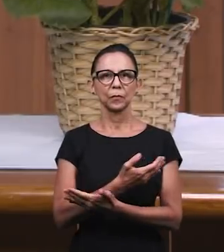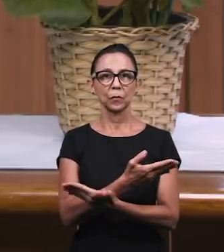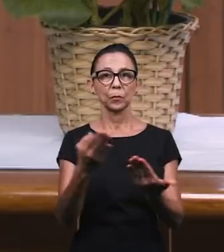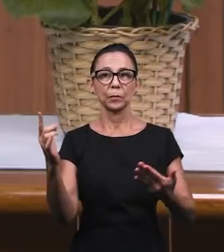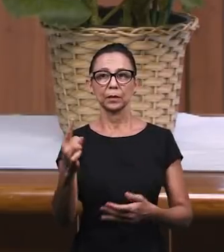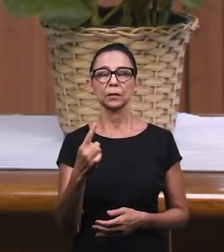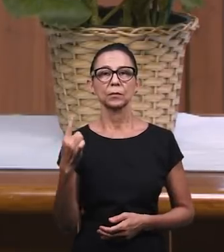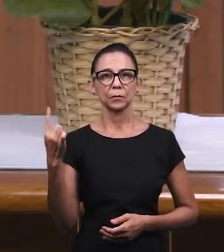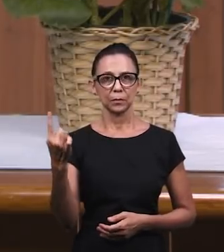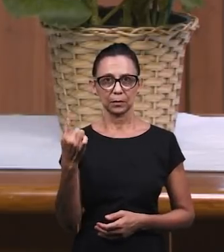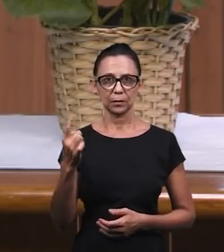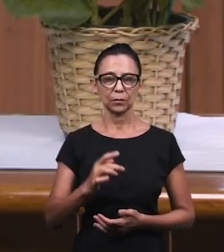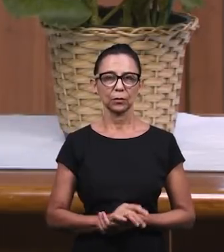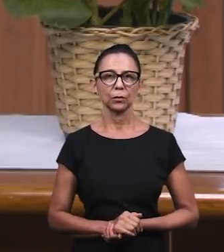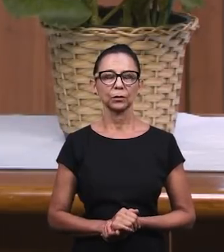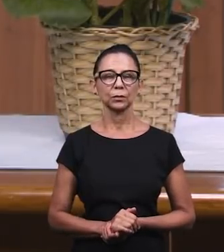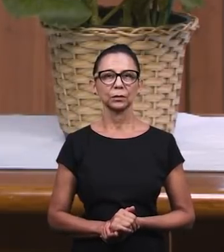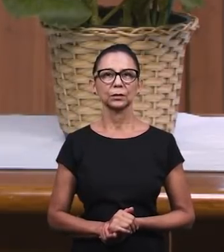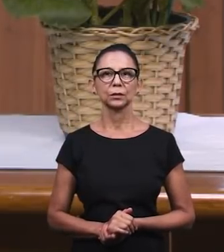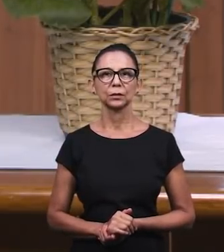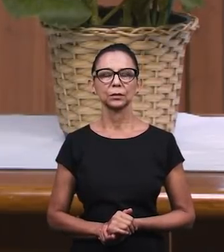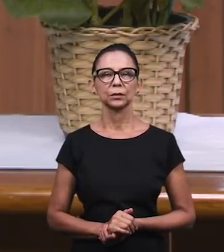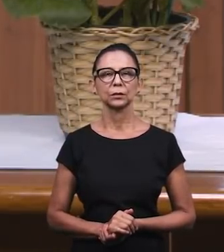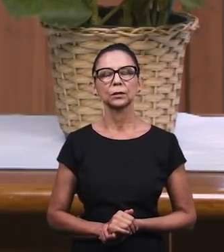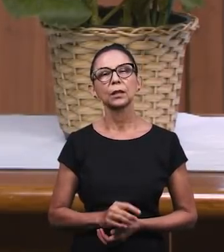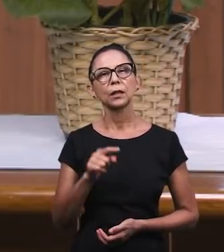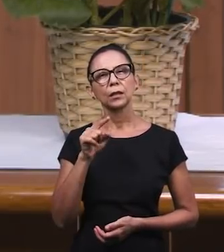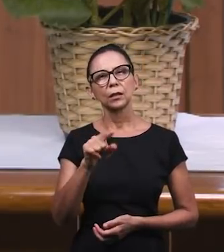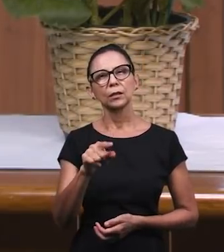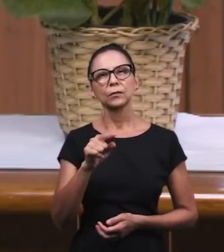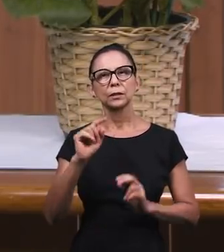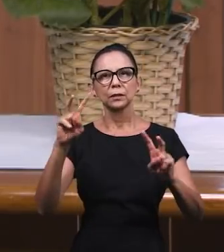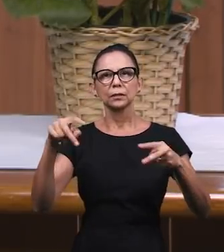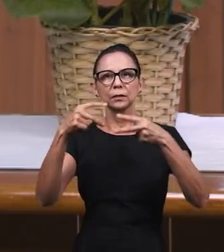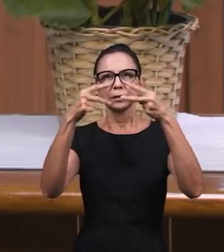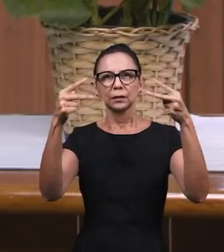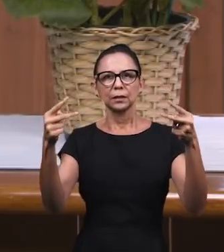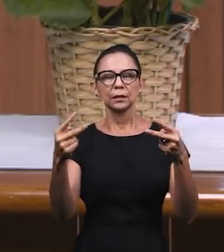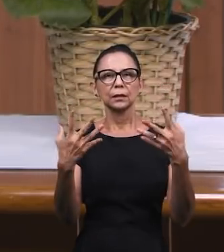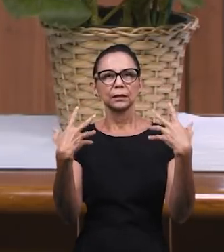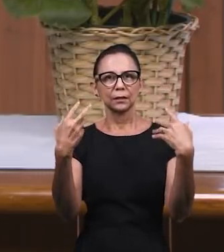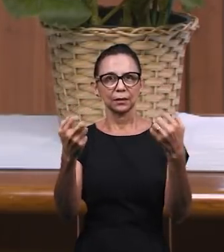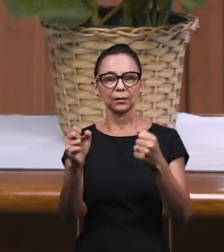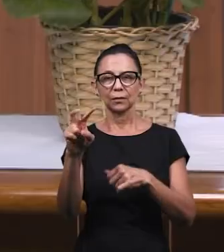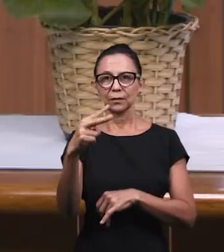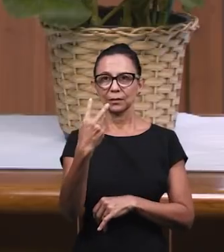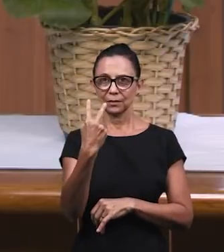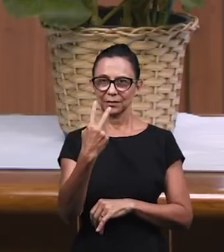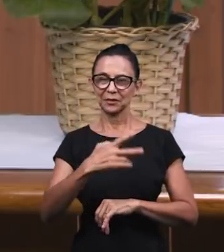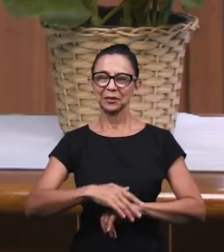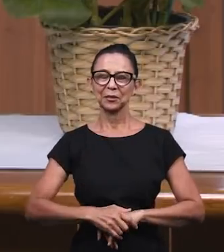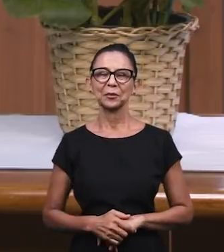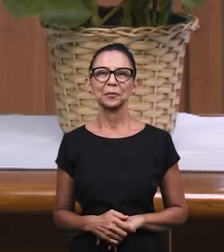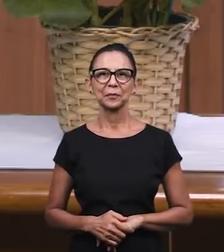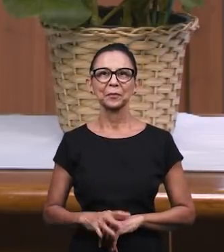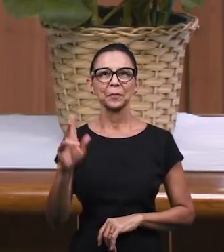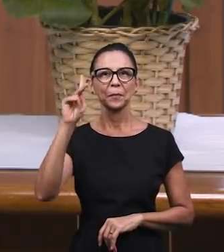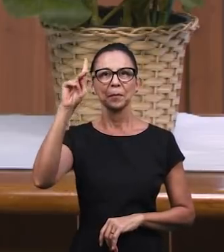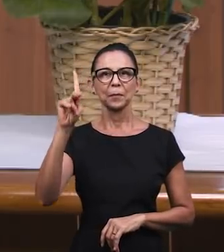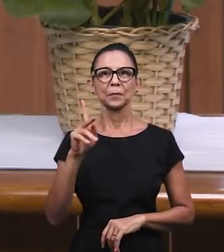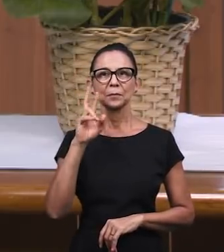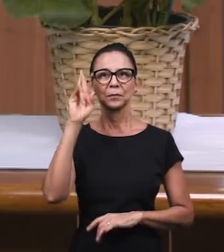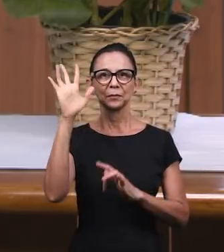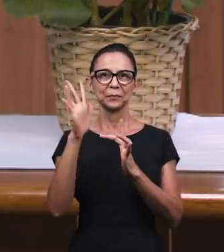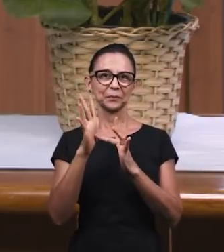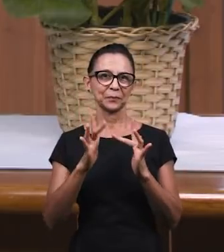nós queremos cumprimentar a todos os irmãos e você que recebeu esse link, que está nos assistindo nessa hora. Nós queremos